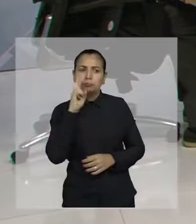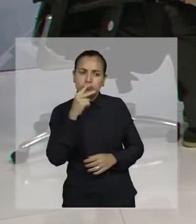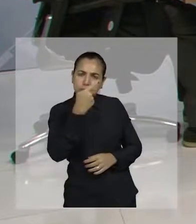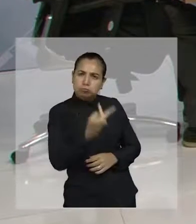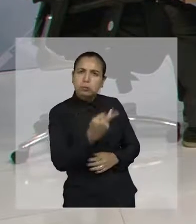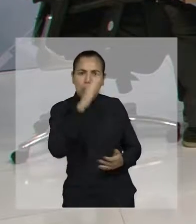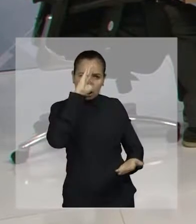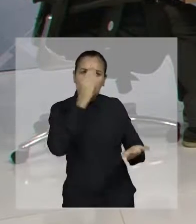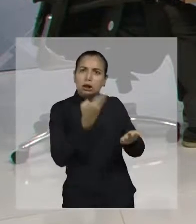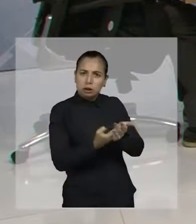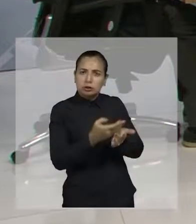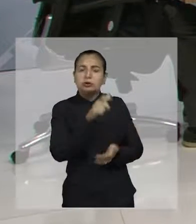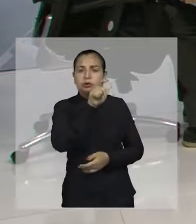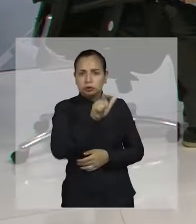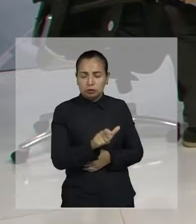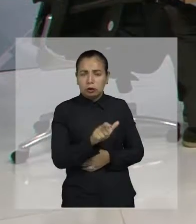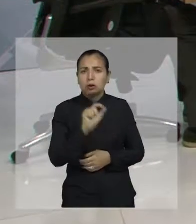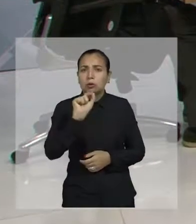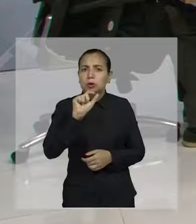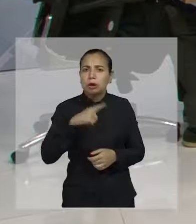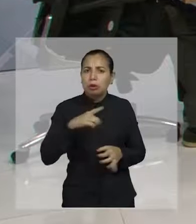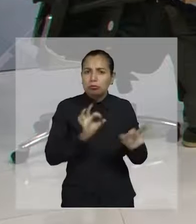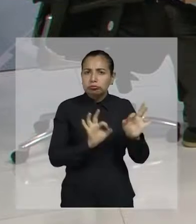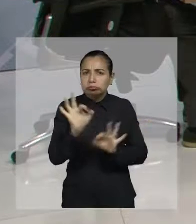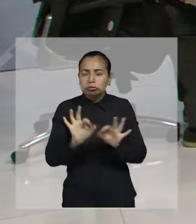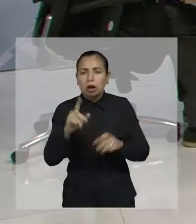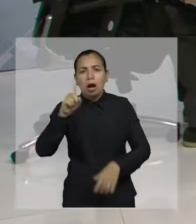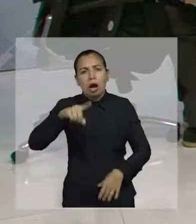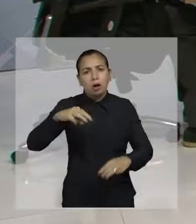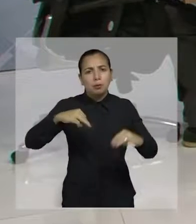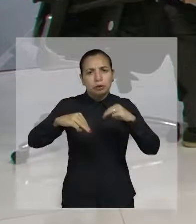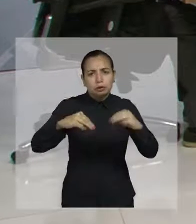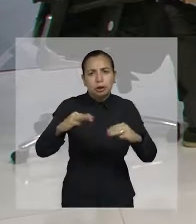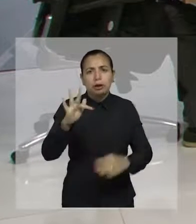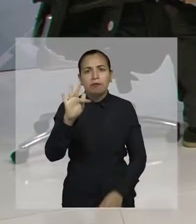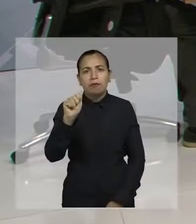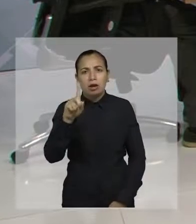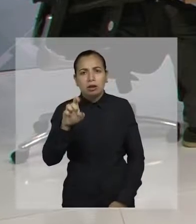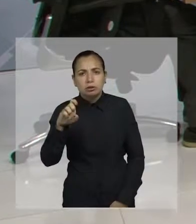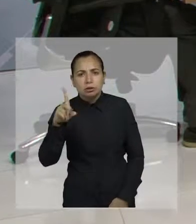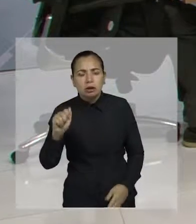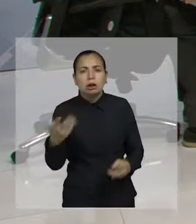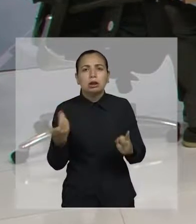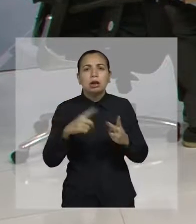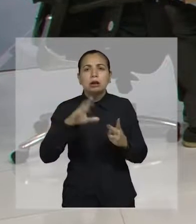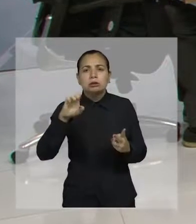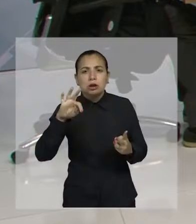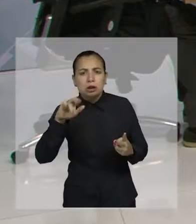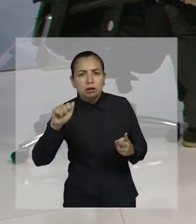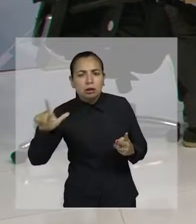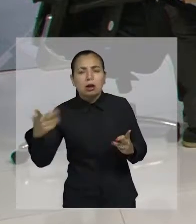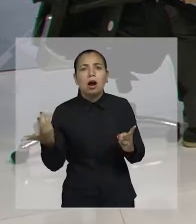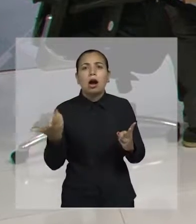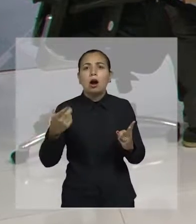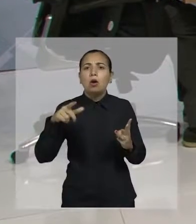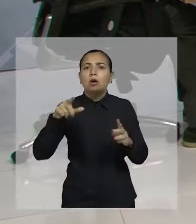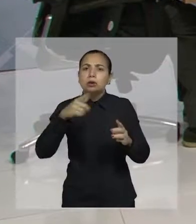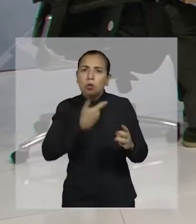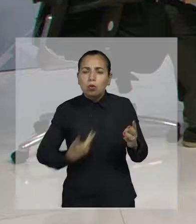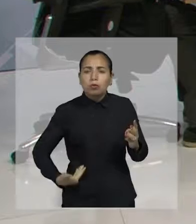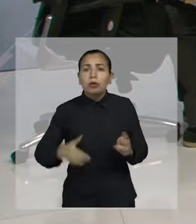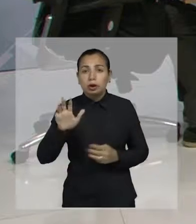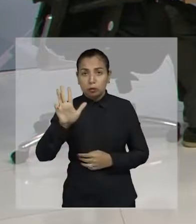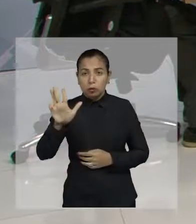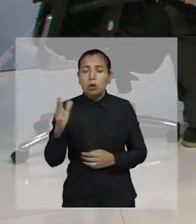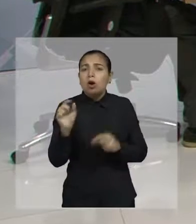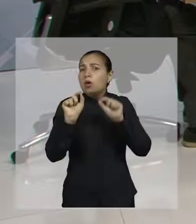a credibilidade que teve para dirigir o Ministério da Fazenda, Banco Central, inclusive do próprio governo Lula. O que leva, como é